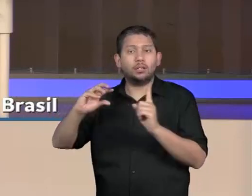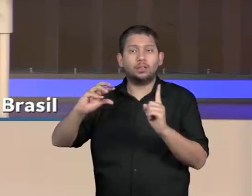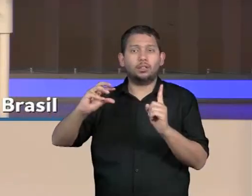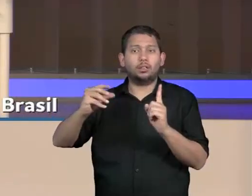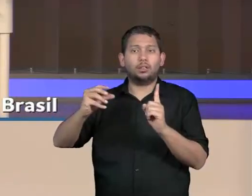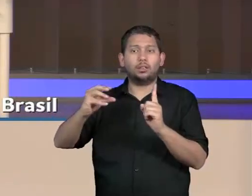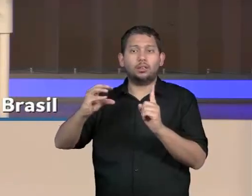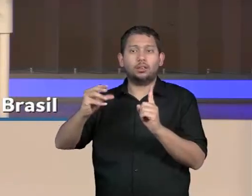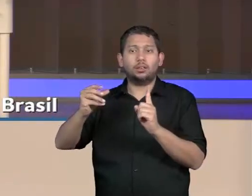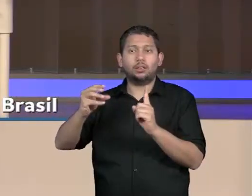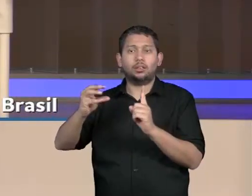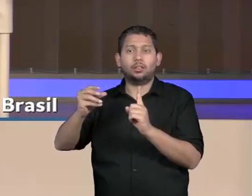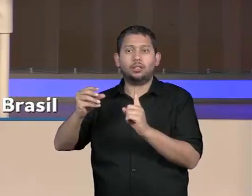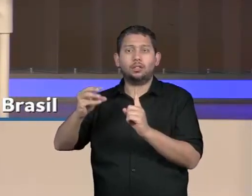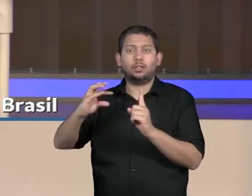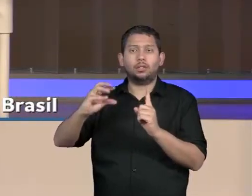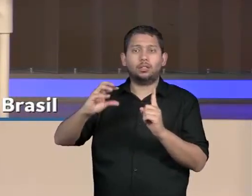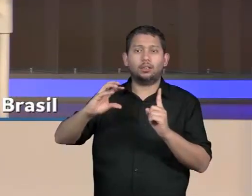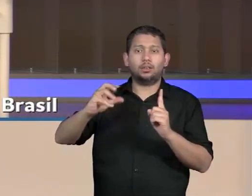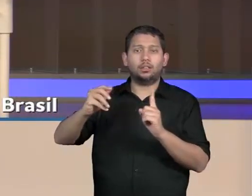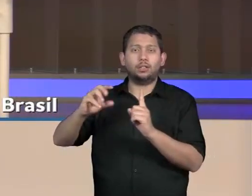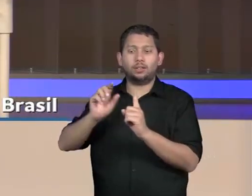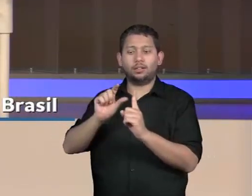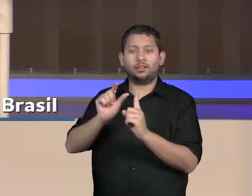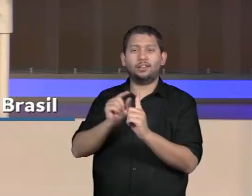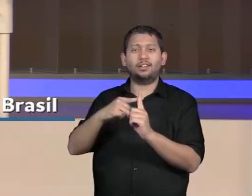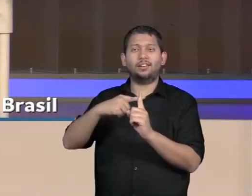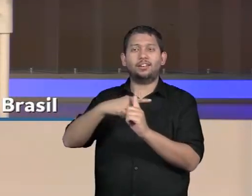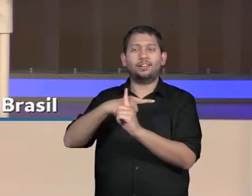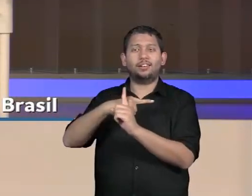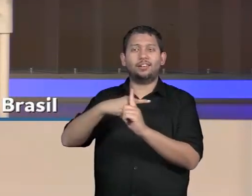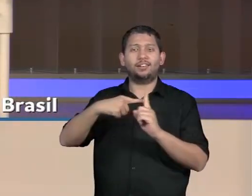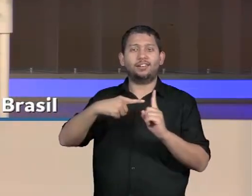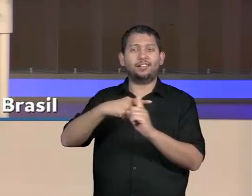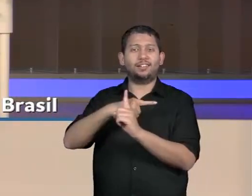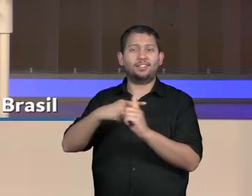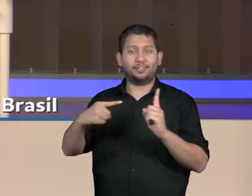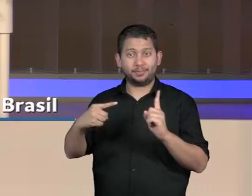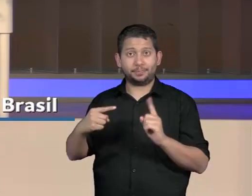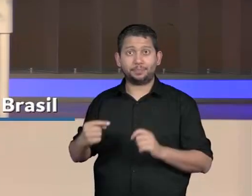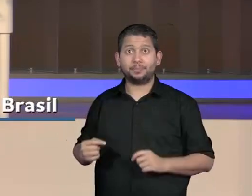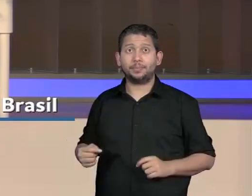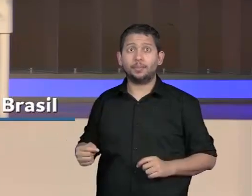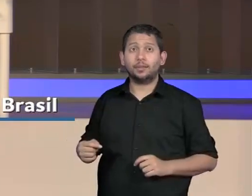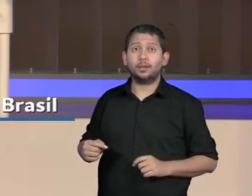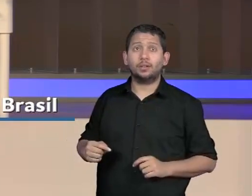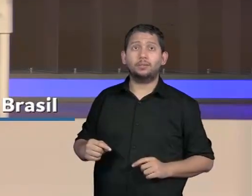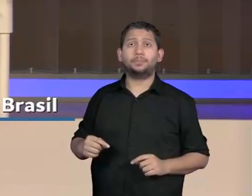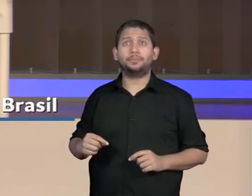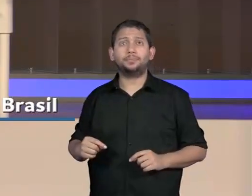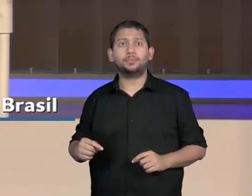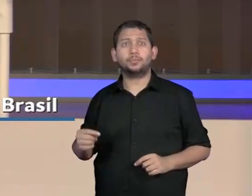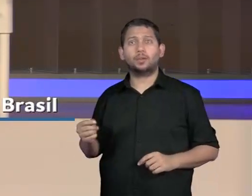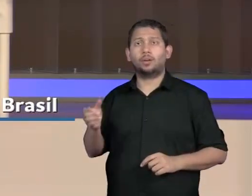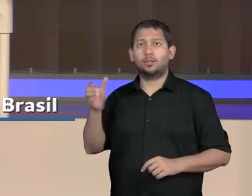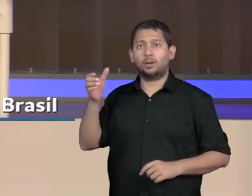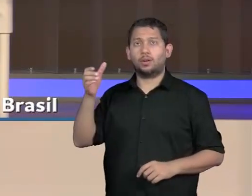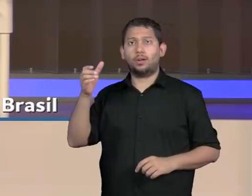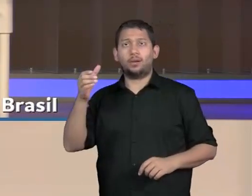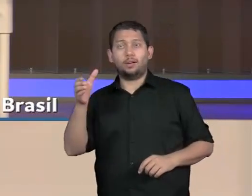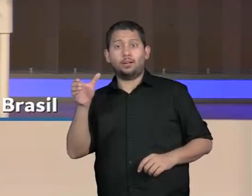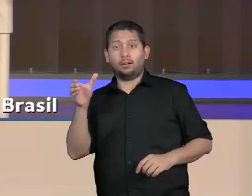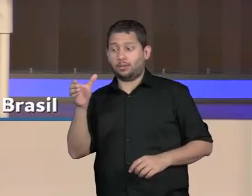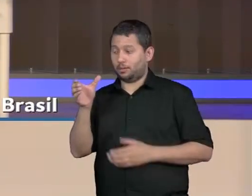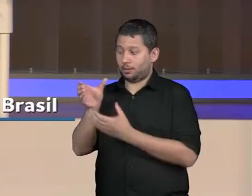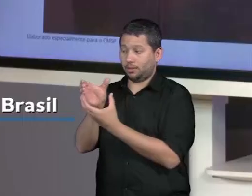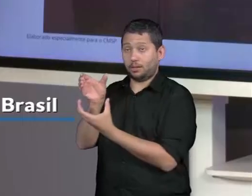vai sintonizando as estações. E a de baixo, né, assim, mais ou menos como se fosse meu celular, aqui na lateral